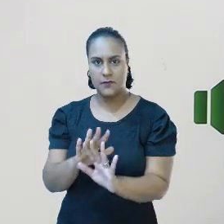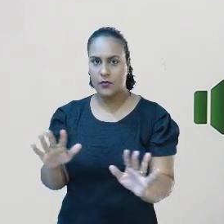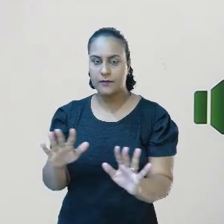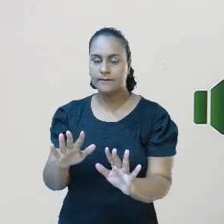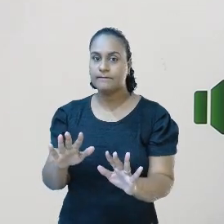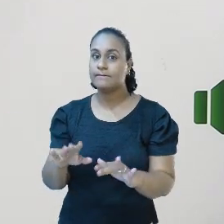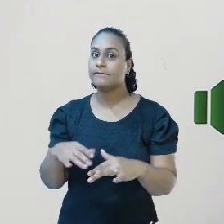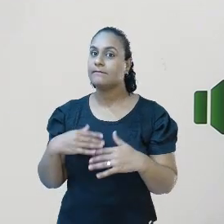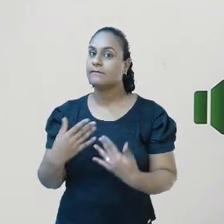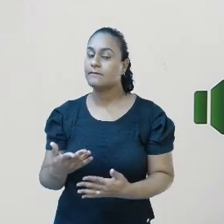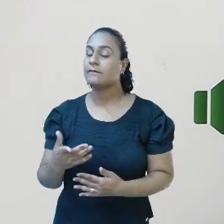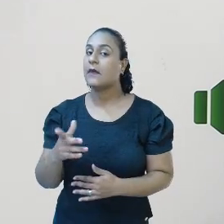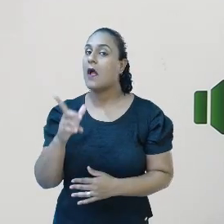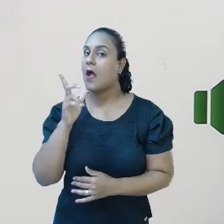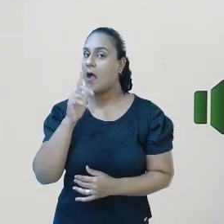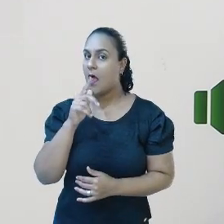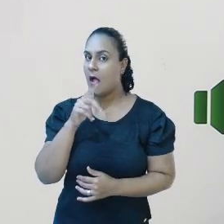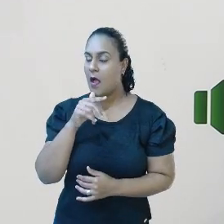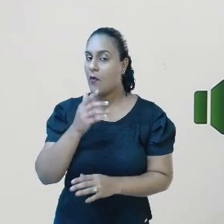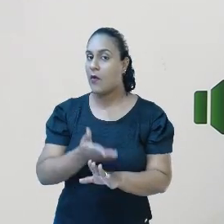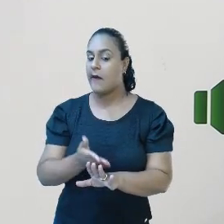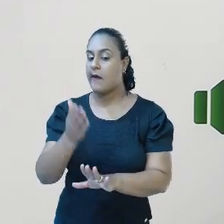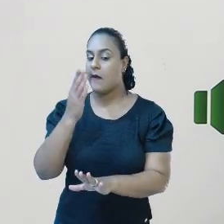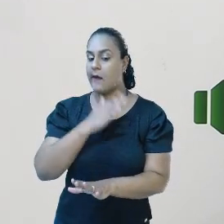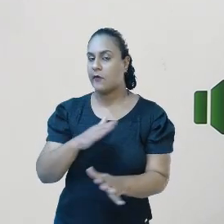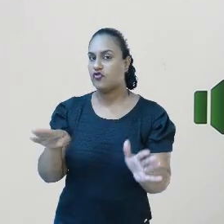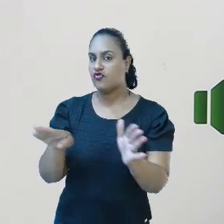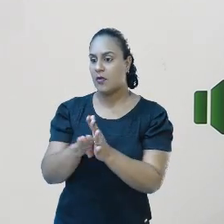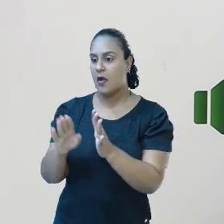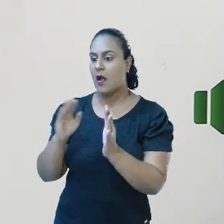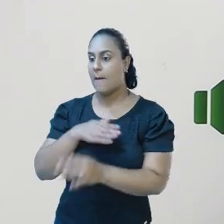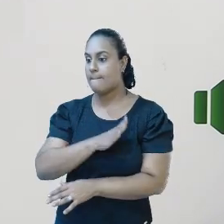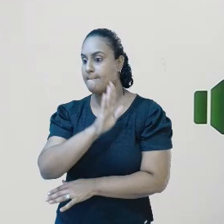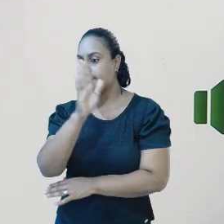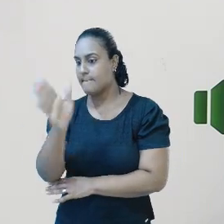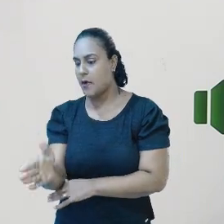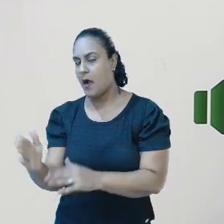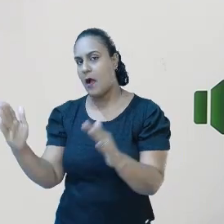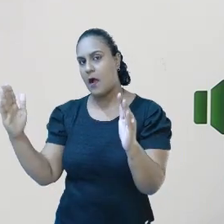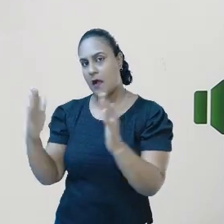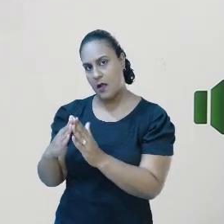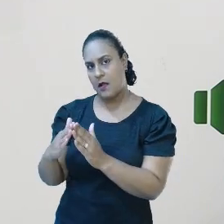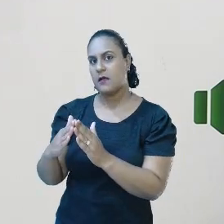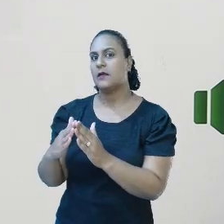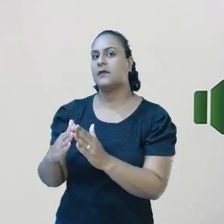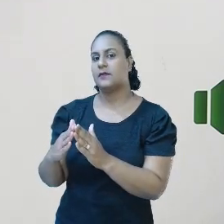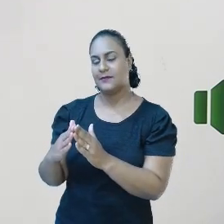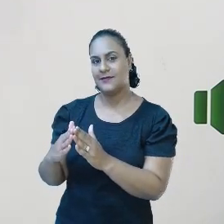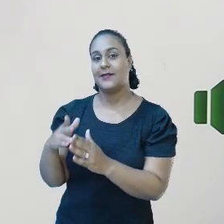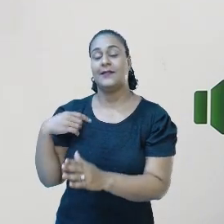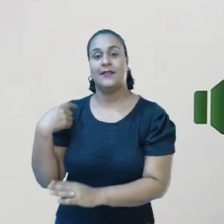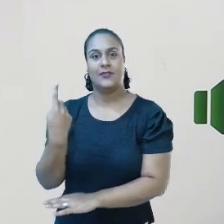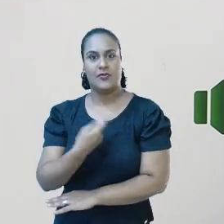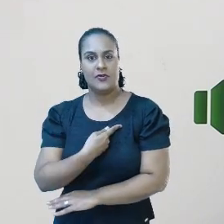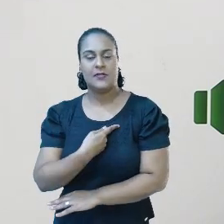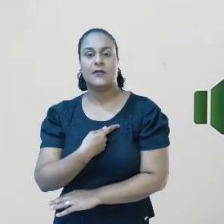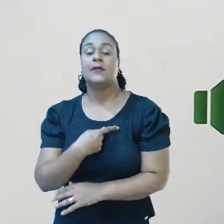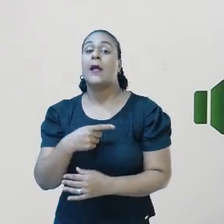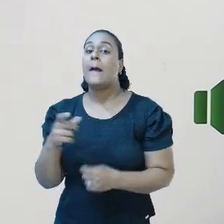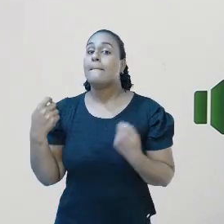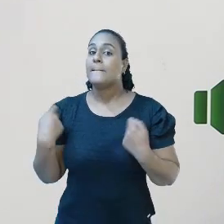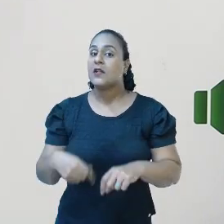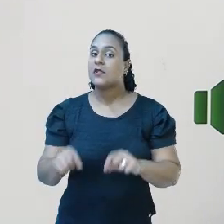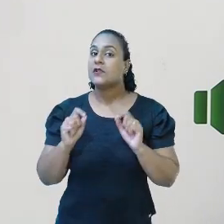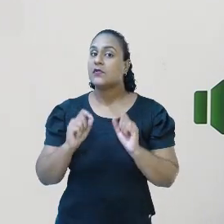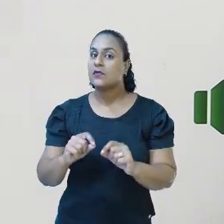A água, ela vai, antes de chegar na nossa casa, antes de chegar nas residências, ela vai